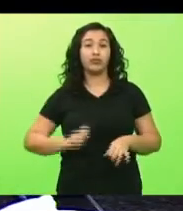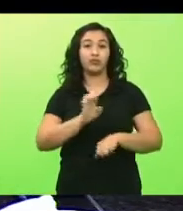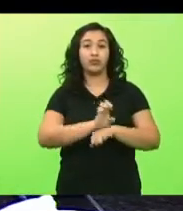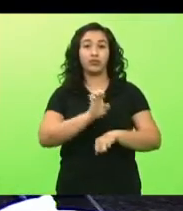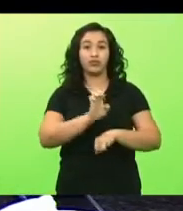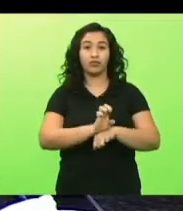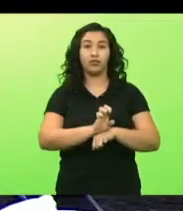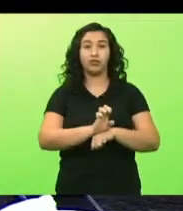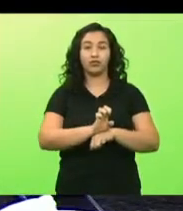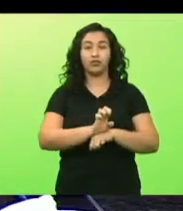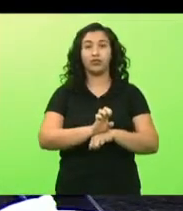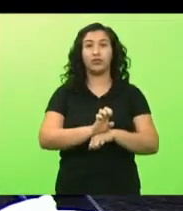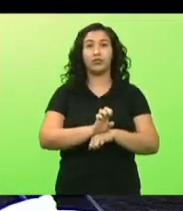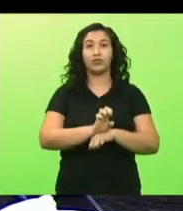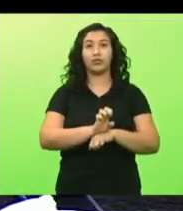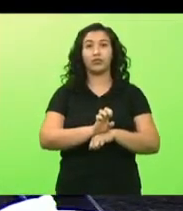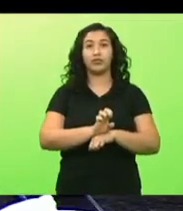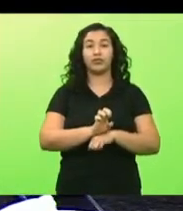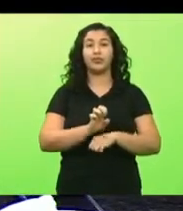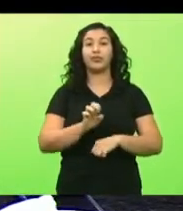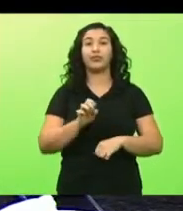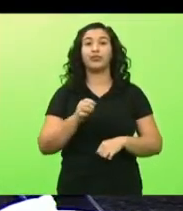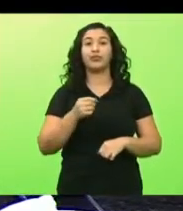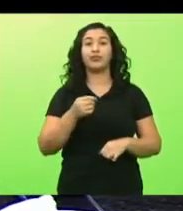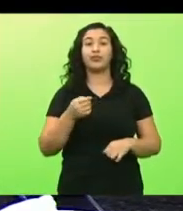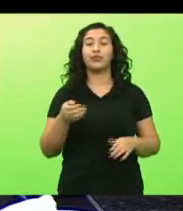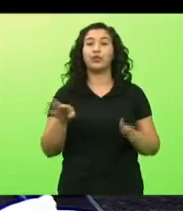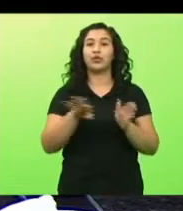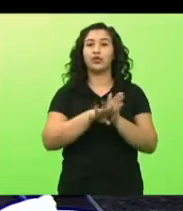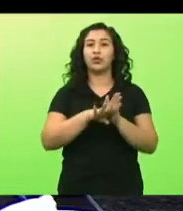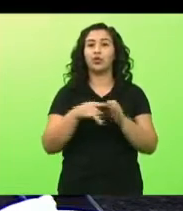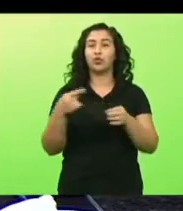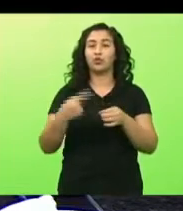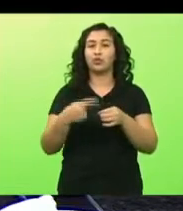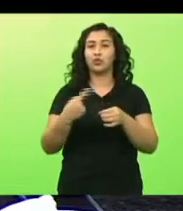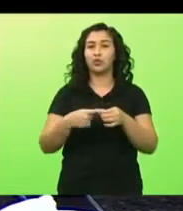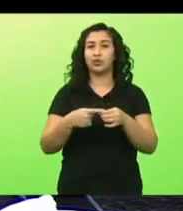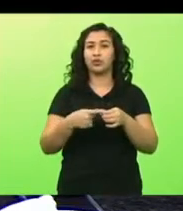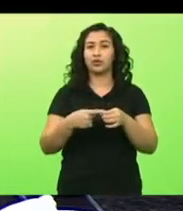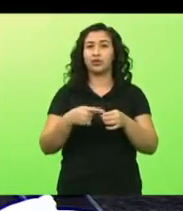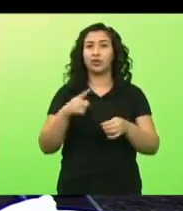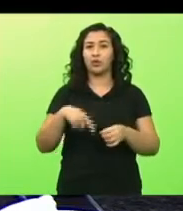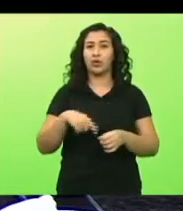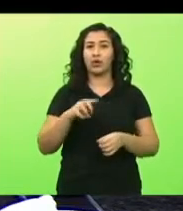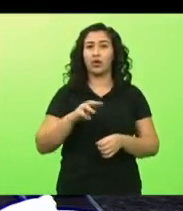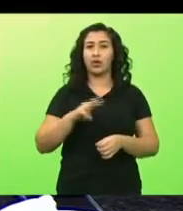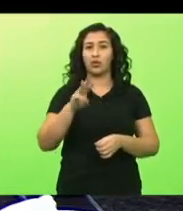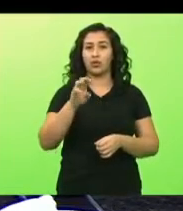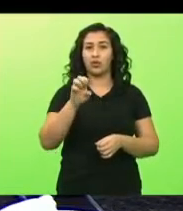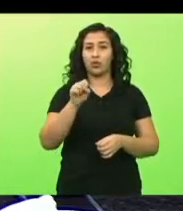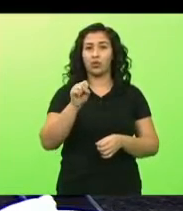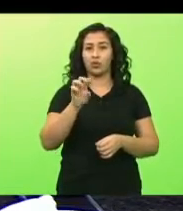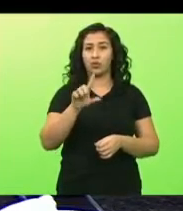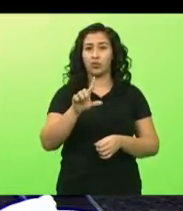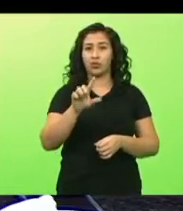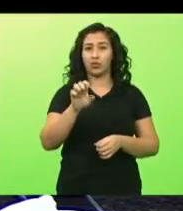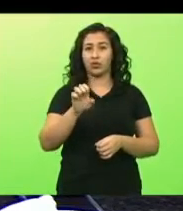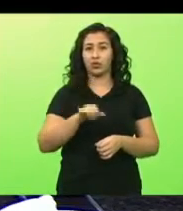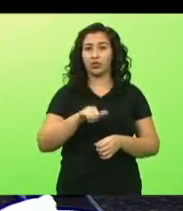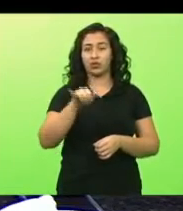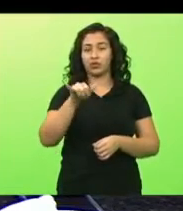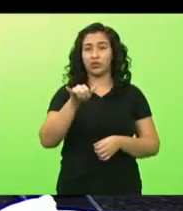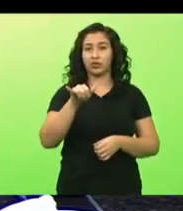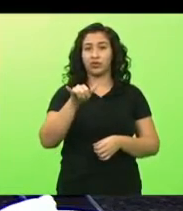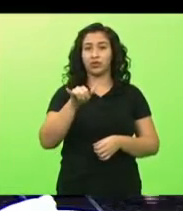Sul, para que, e veio de um munícipe, que é o Wesley Freitas, ele tem batalhado muito